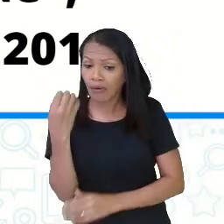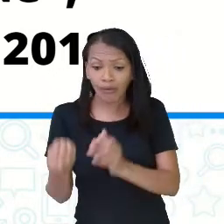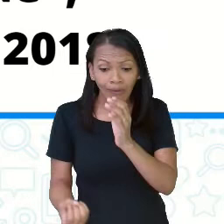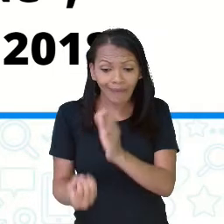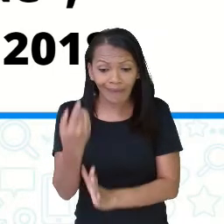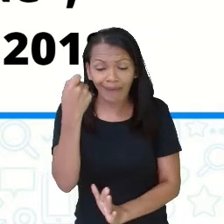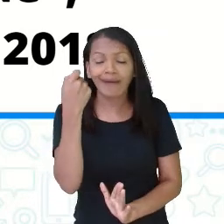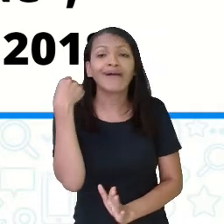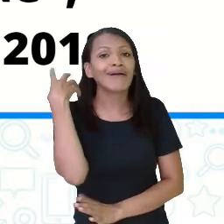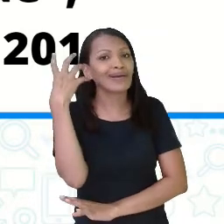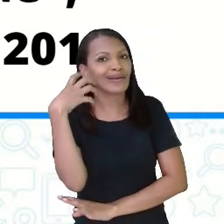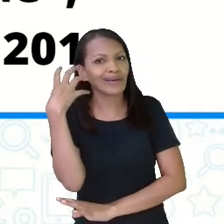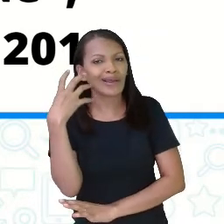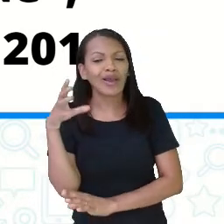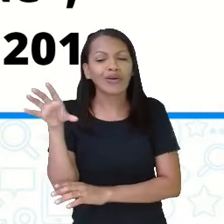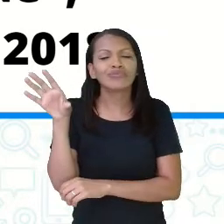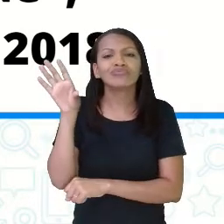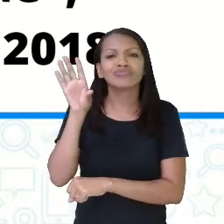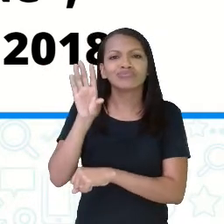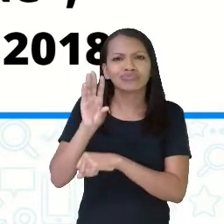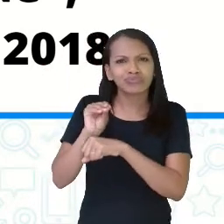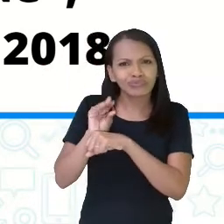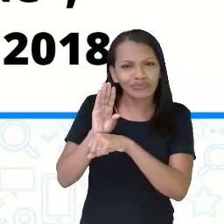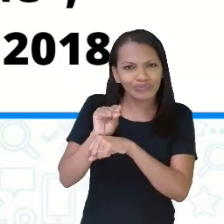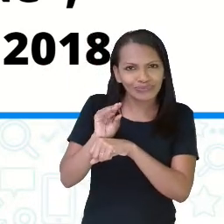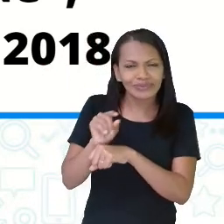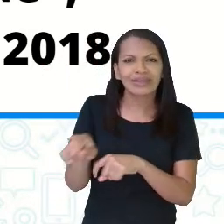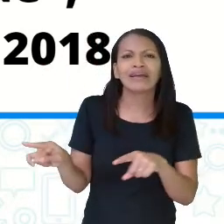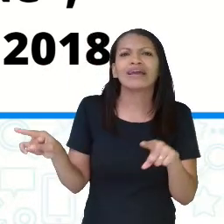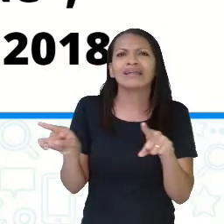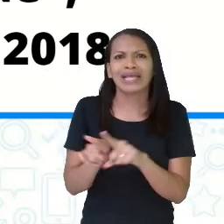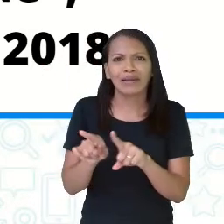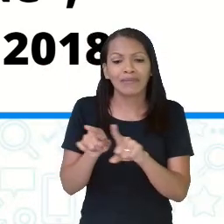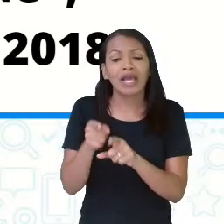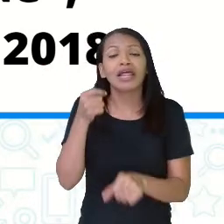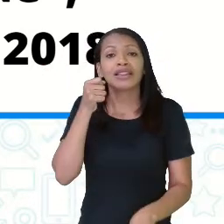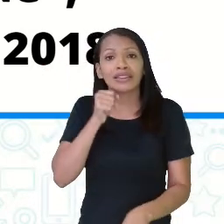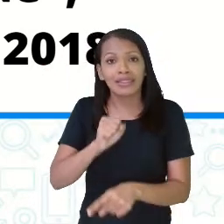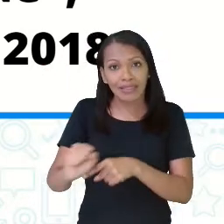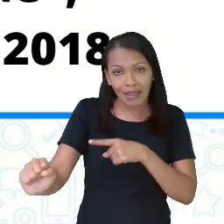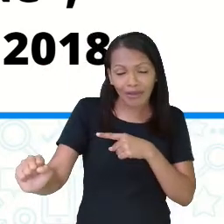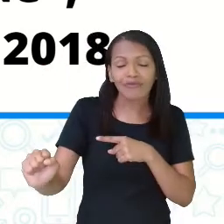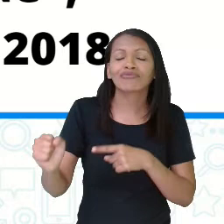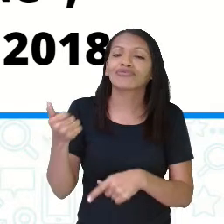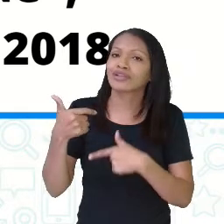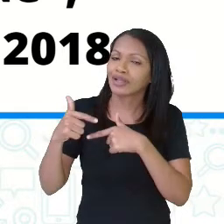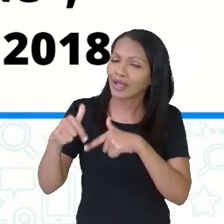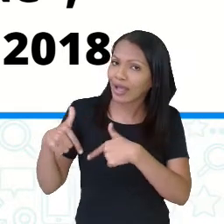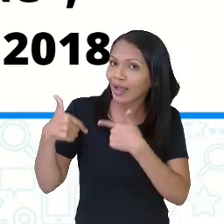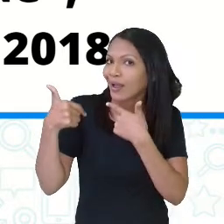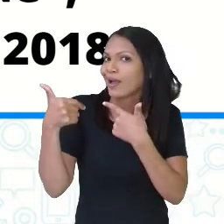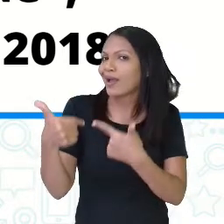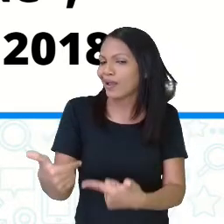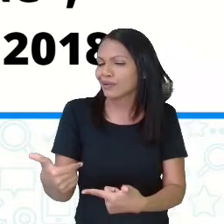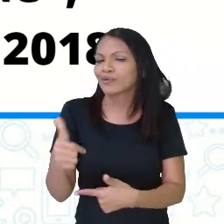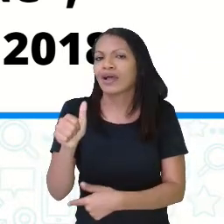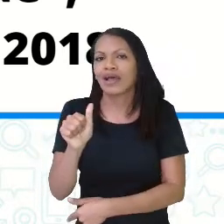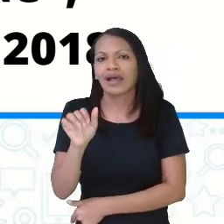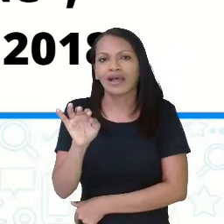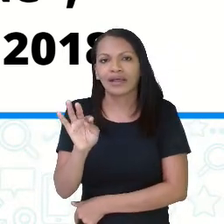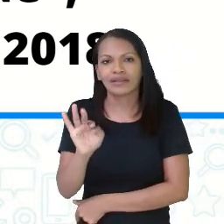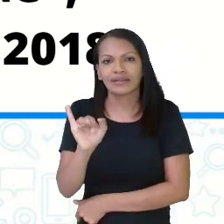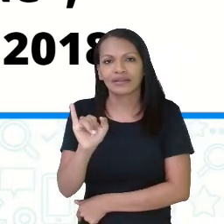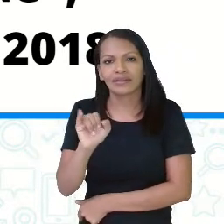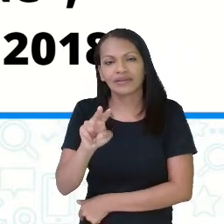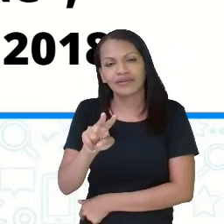compositora, fotógrafa e ativista. Aborda em seus trabalhos a identidade dos povos